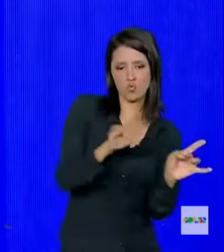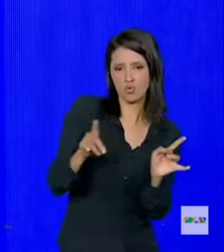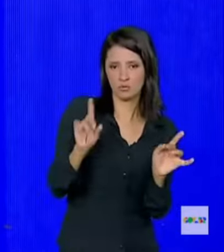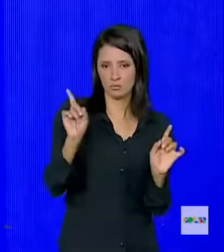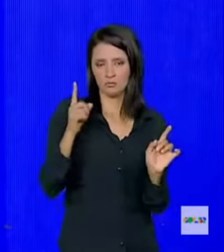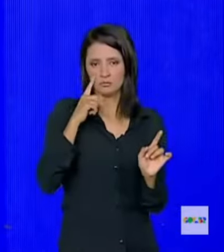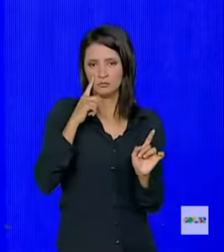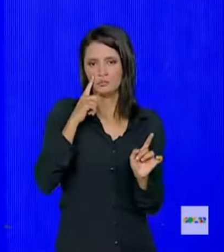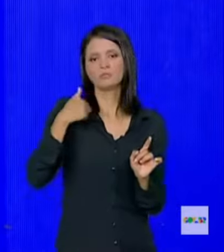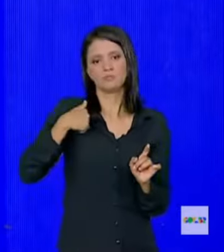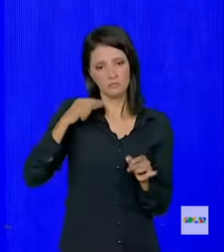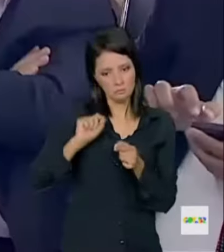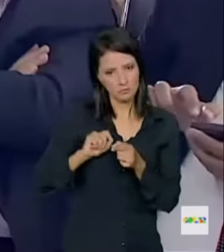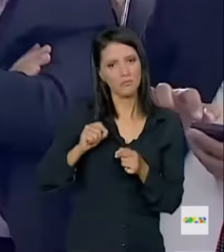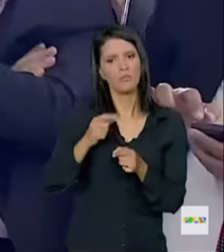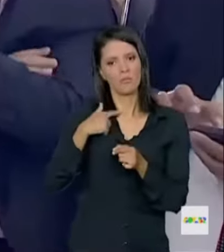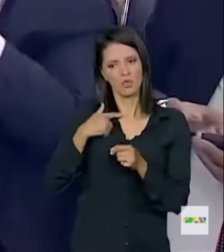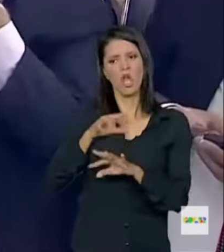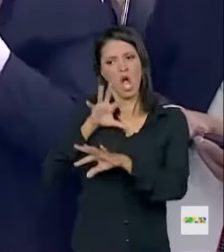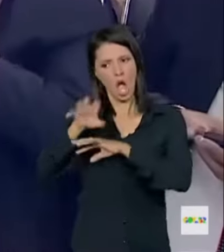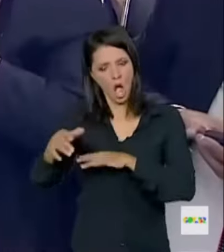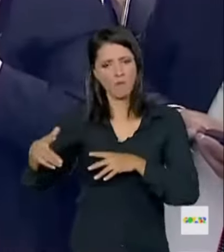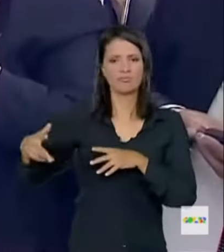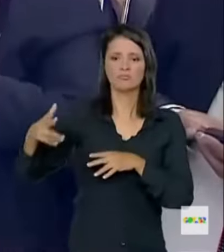que os comerciários